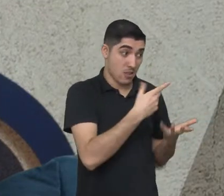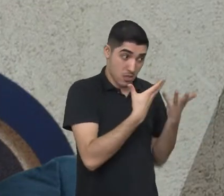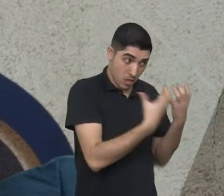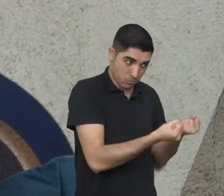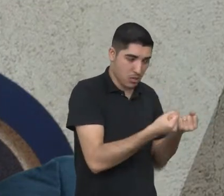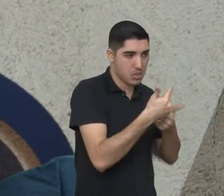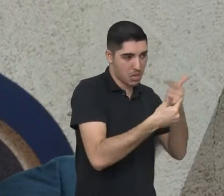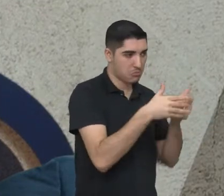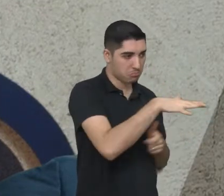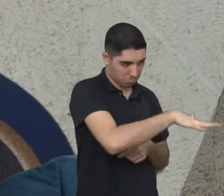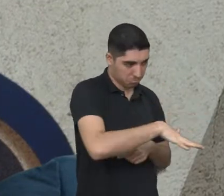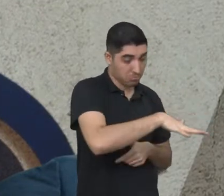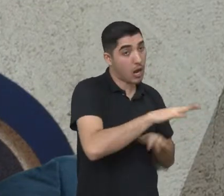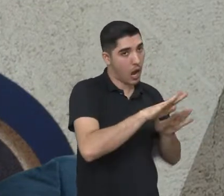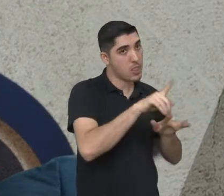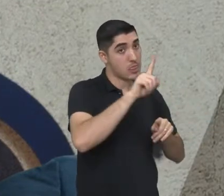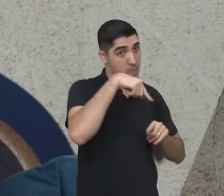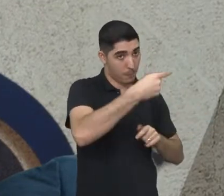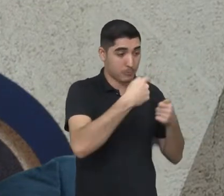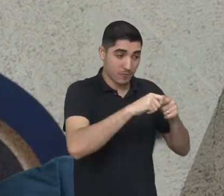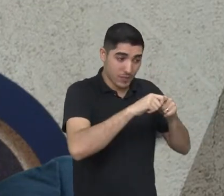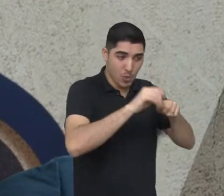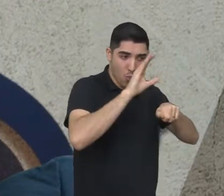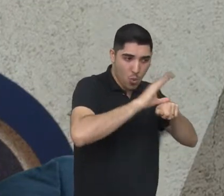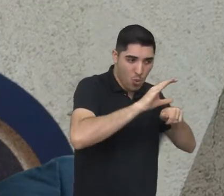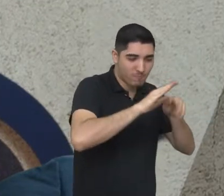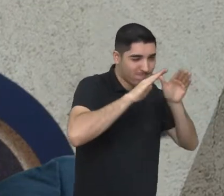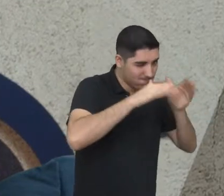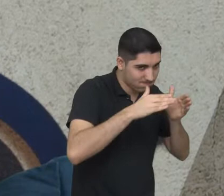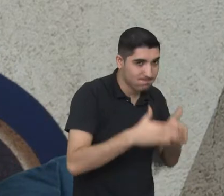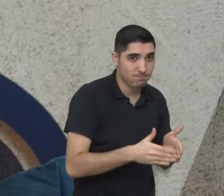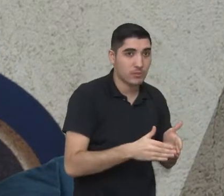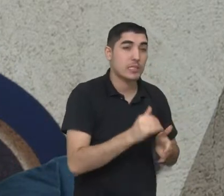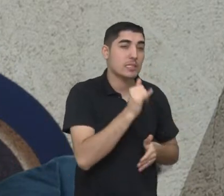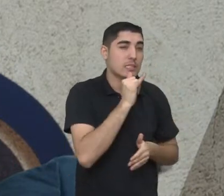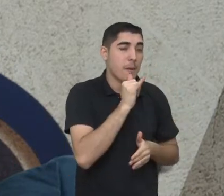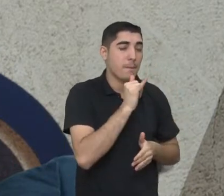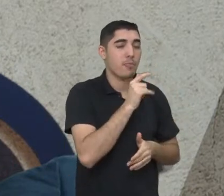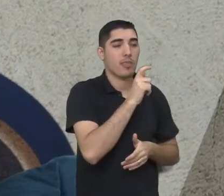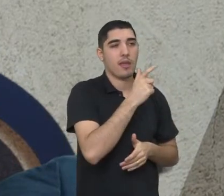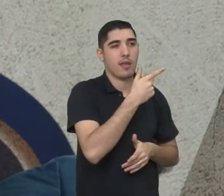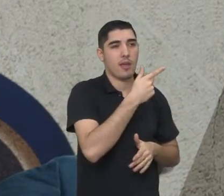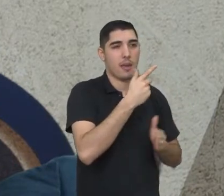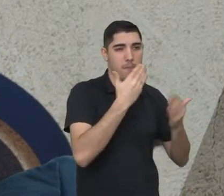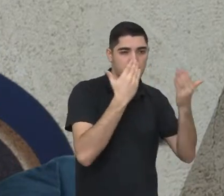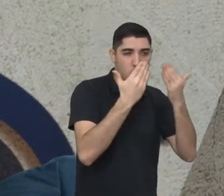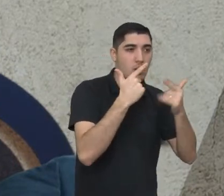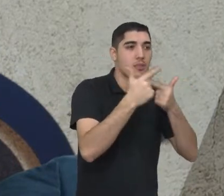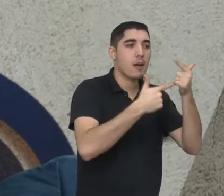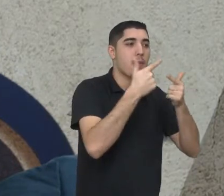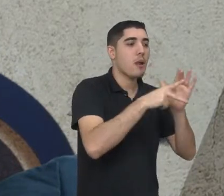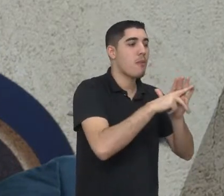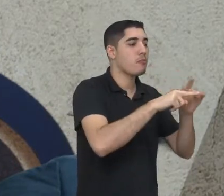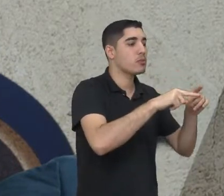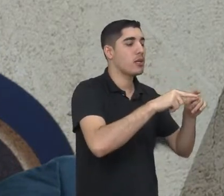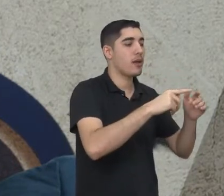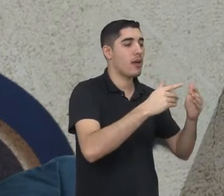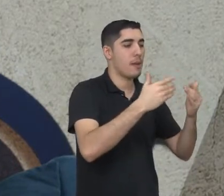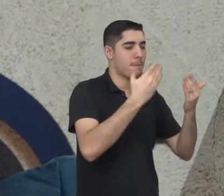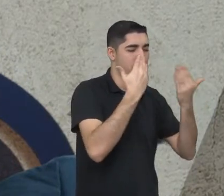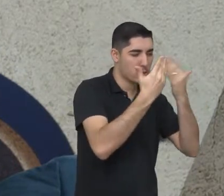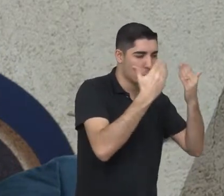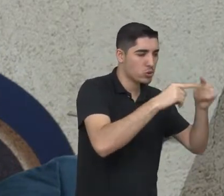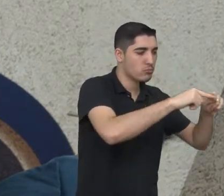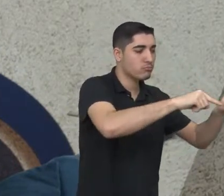com aquilo. E aí vai ser importante as especializações, né? Então, por exemplo, um psicólogo que resolve trabalhar com psicologia clínica,